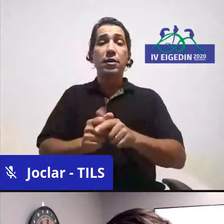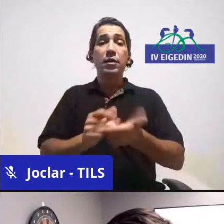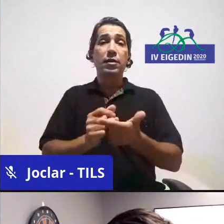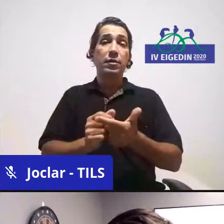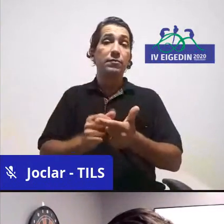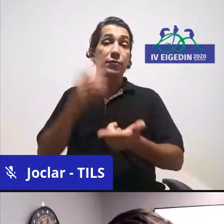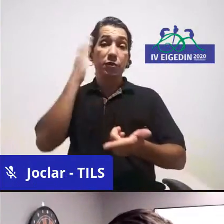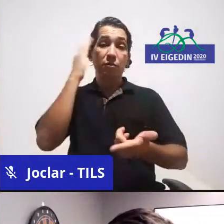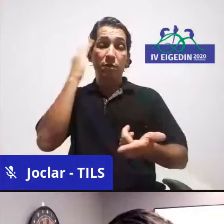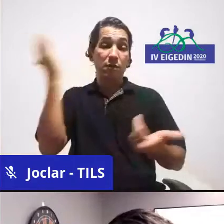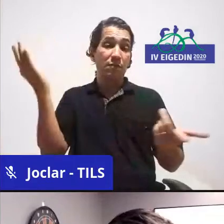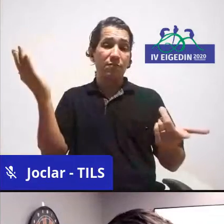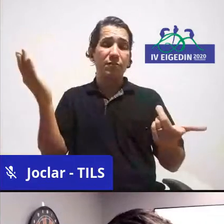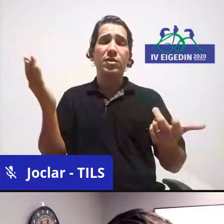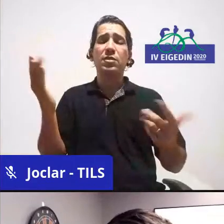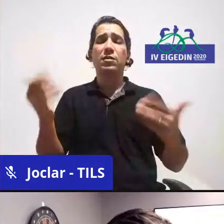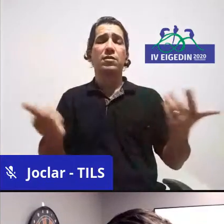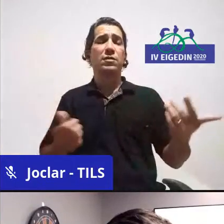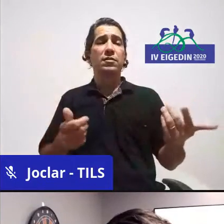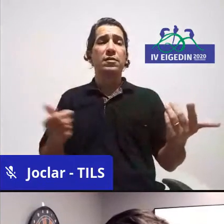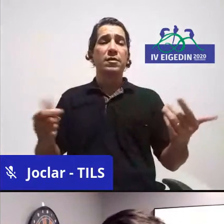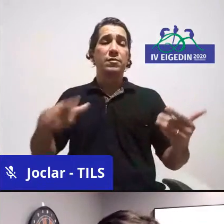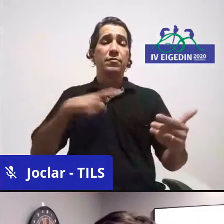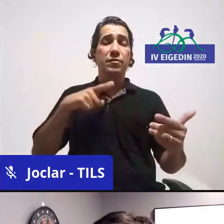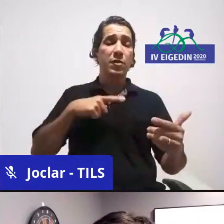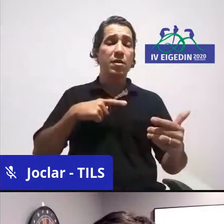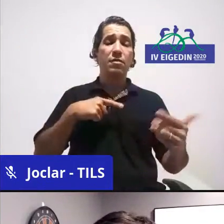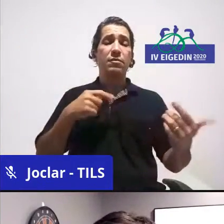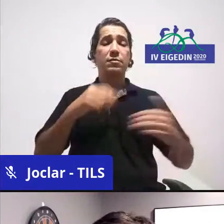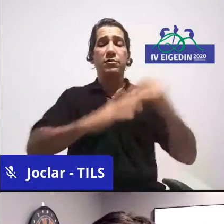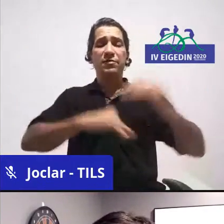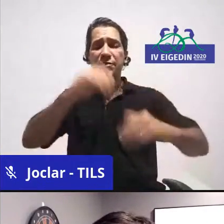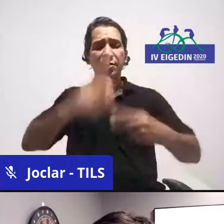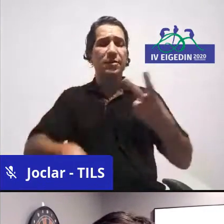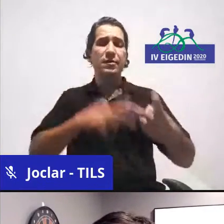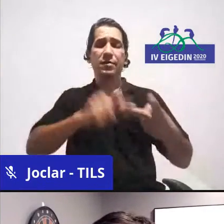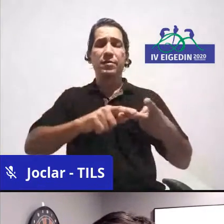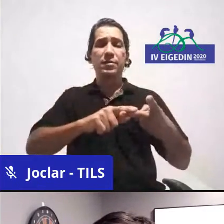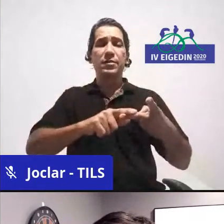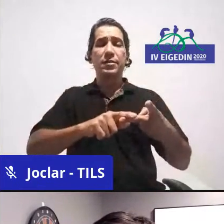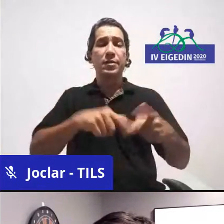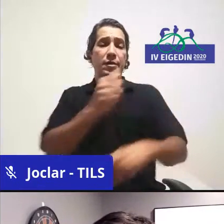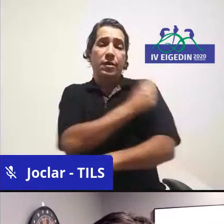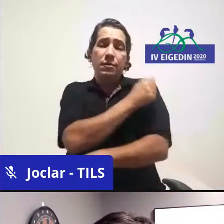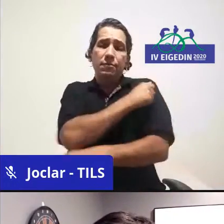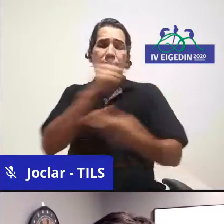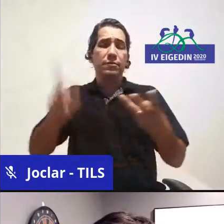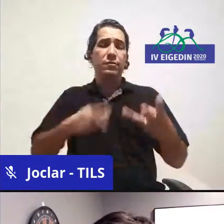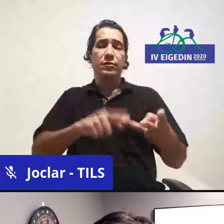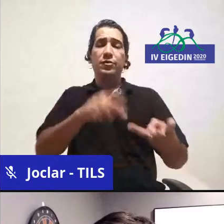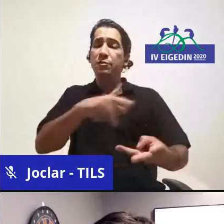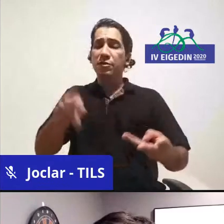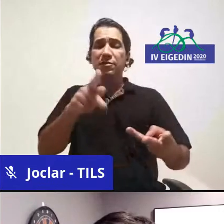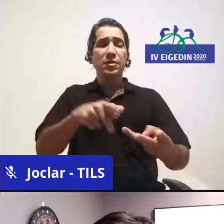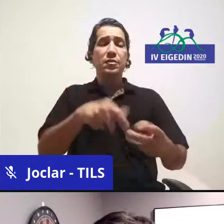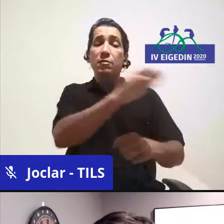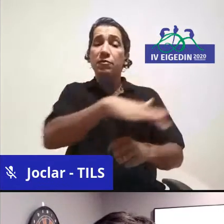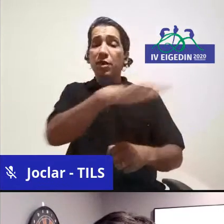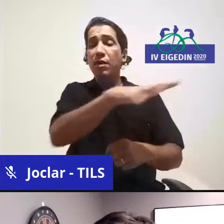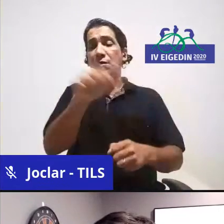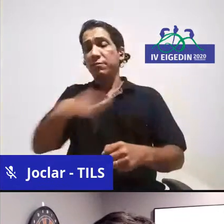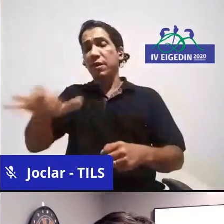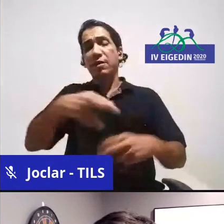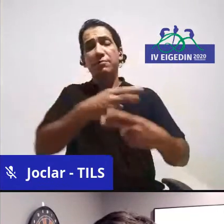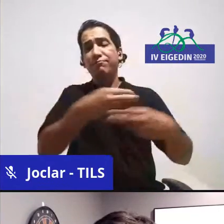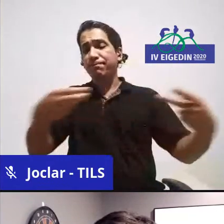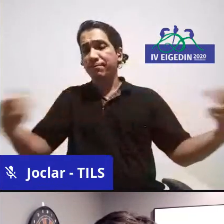profissionais de várias áreas. E a gente entende, né, que isso é importante para